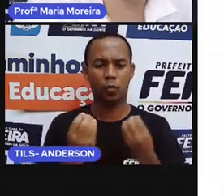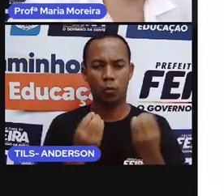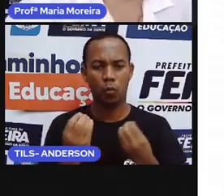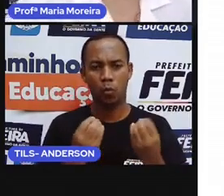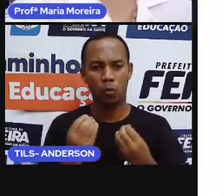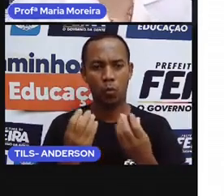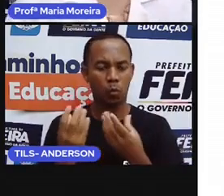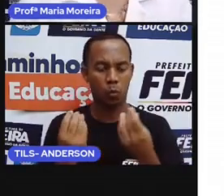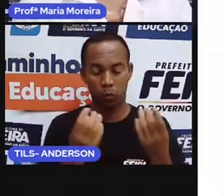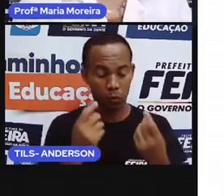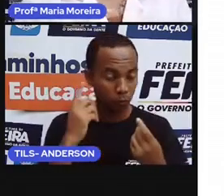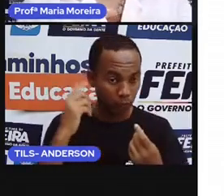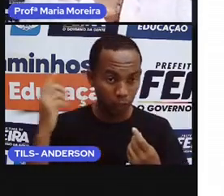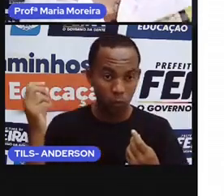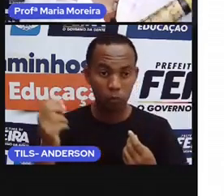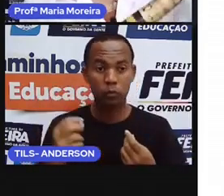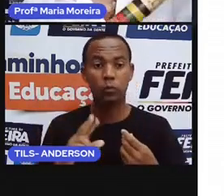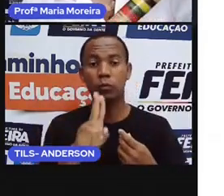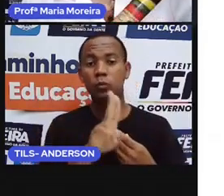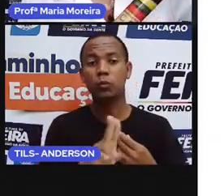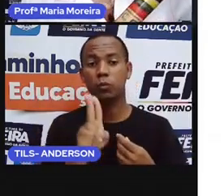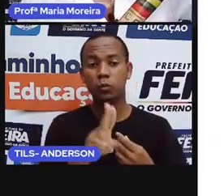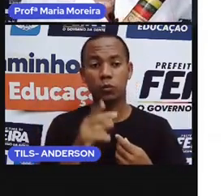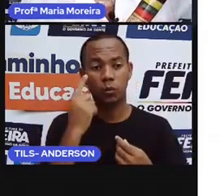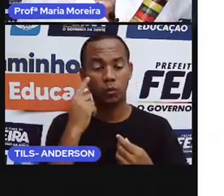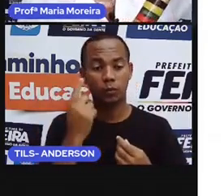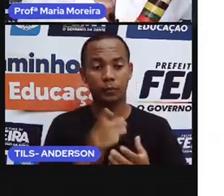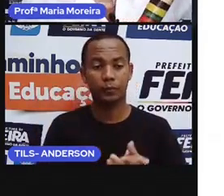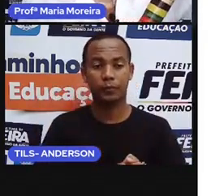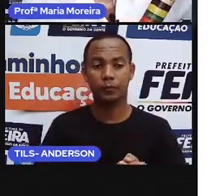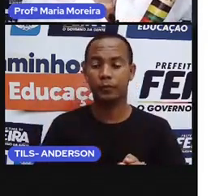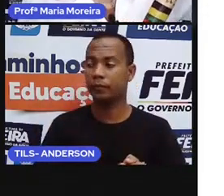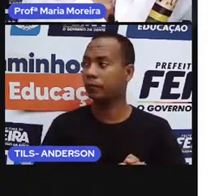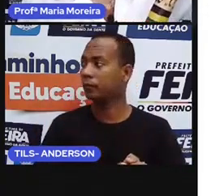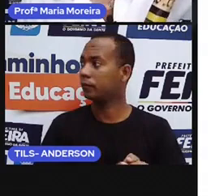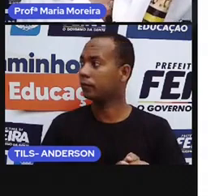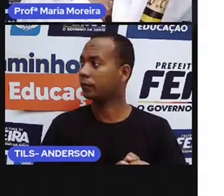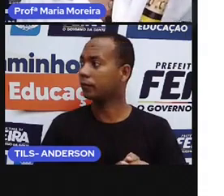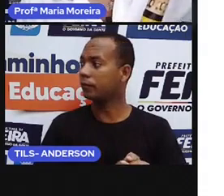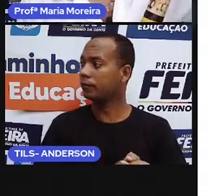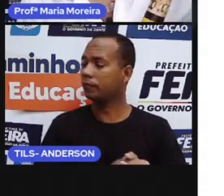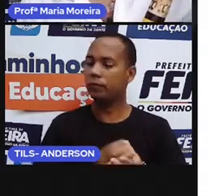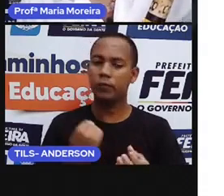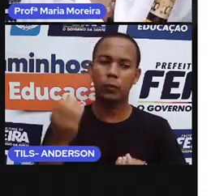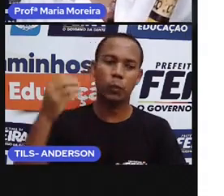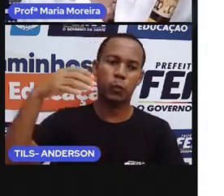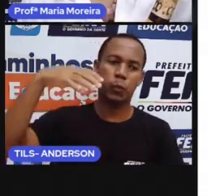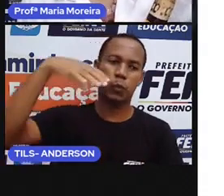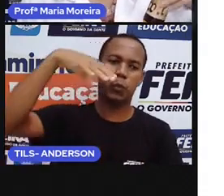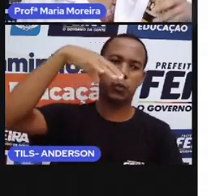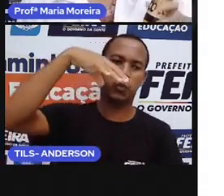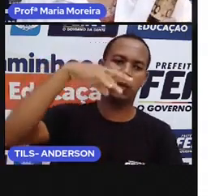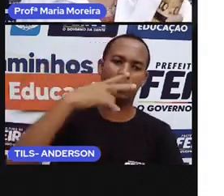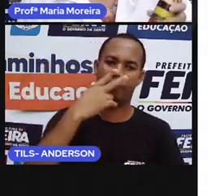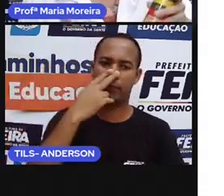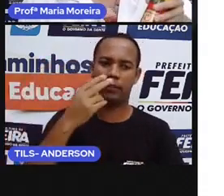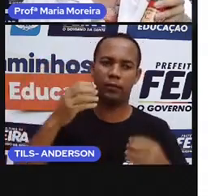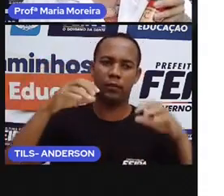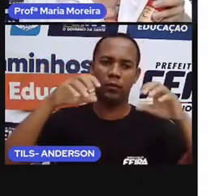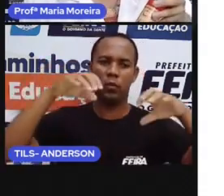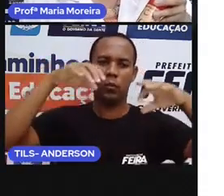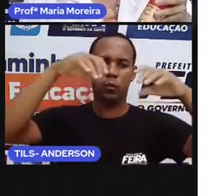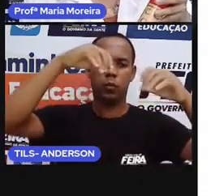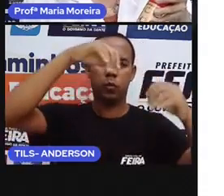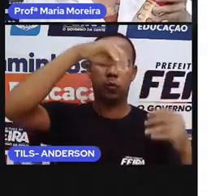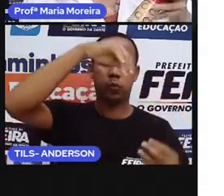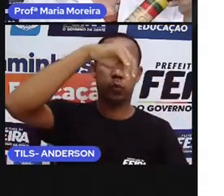muito do material utilizado. A prova de fato, olha só. Esse barulhinho aqui é o barulho da chuva. Ele é feito justamente pelo material